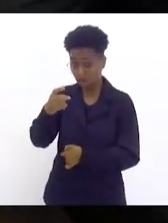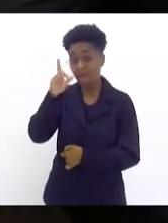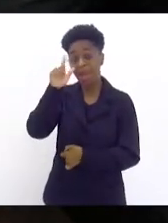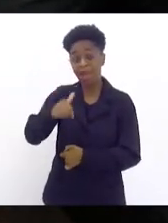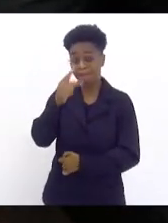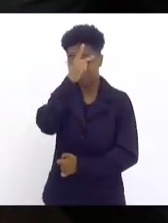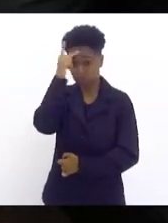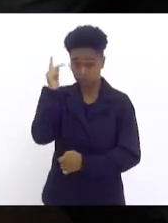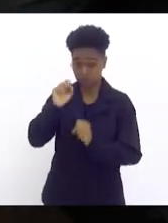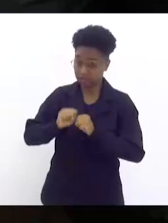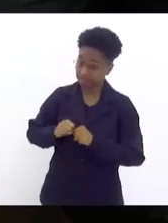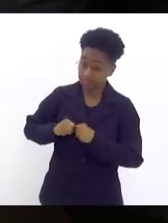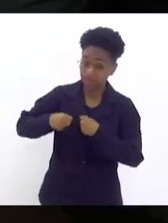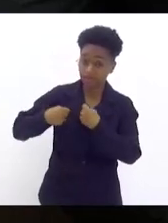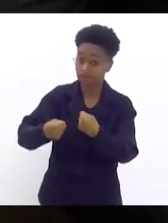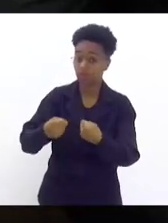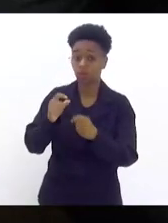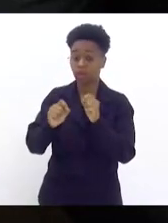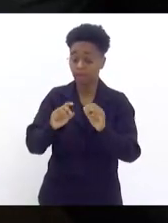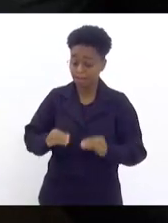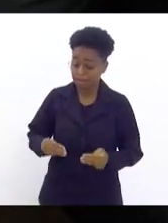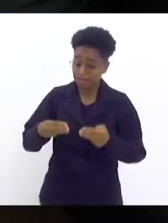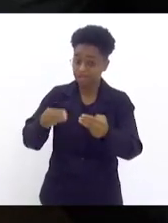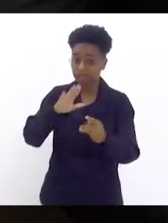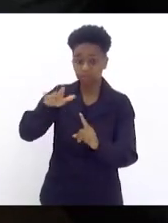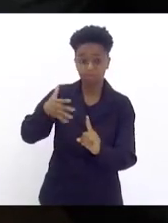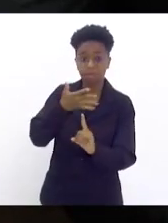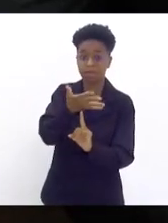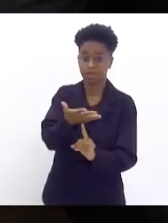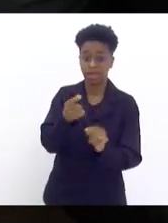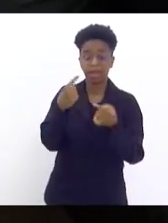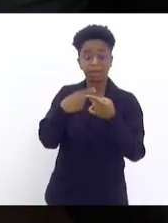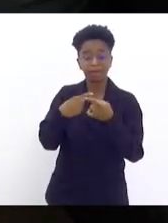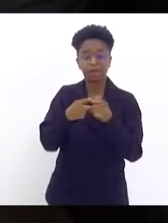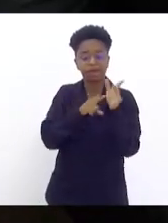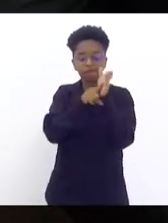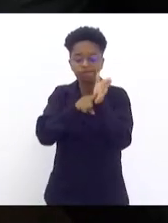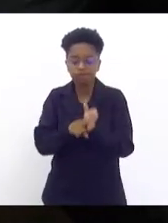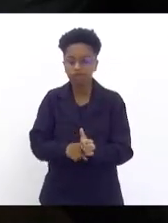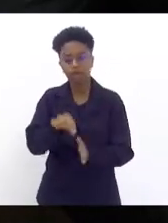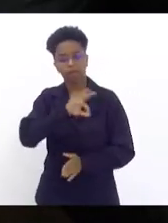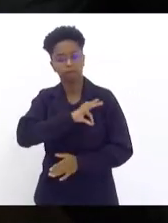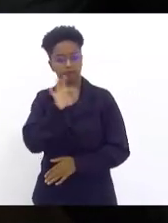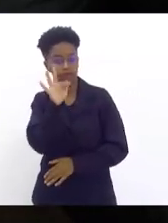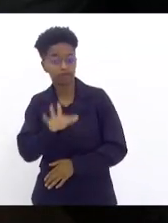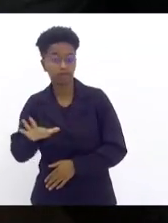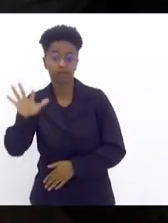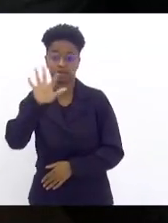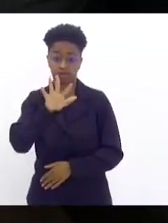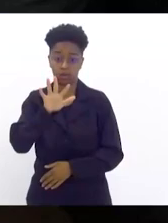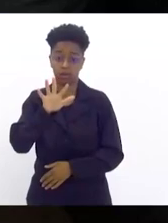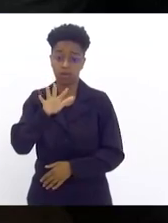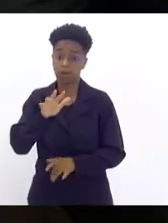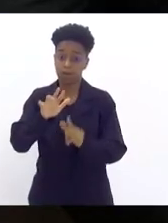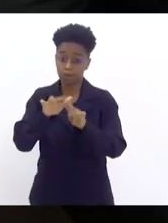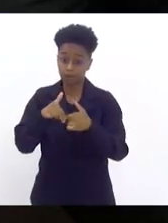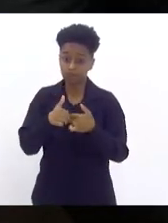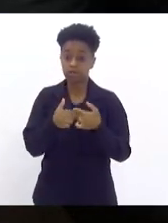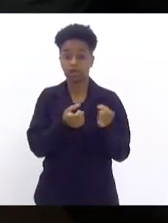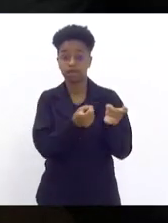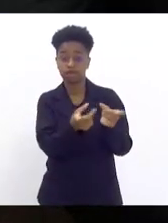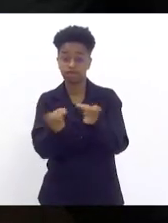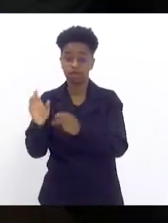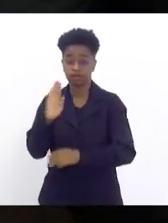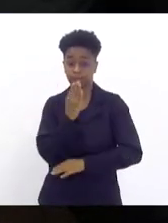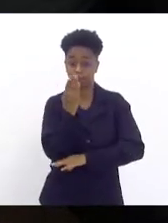defendeu Ministro de meio ambiente que tá sendo investigado pela polícia federal por fazer tráfico de